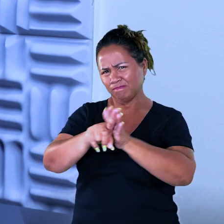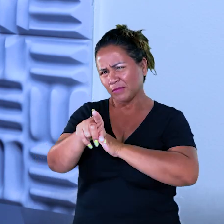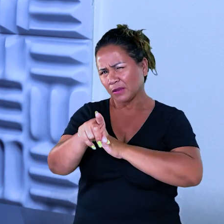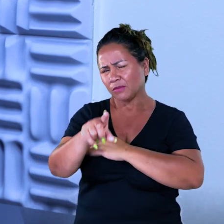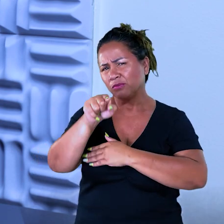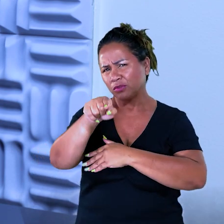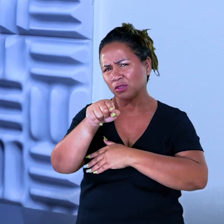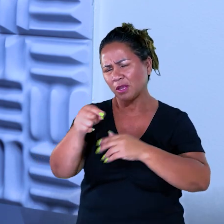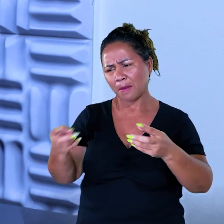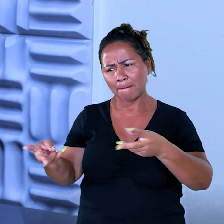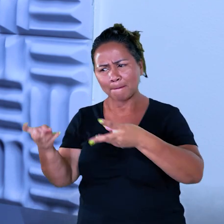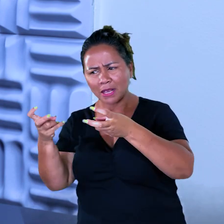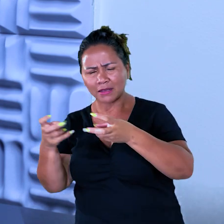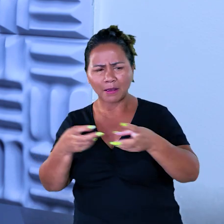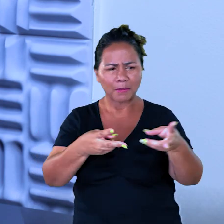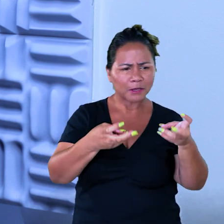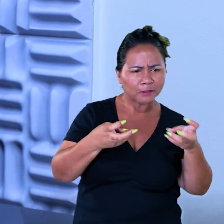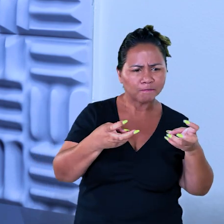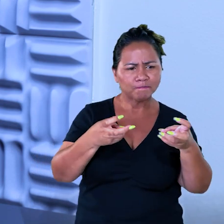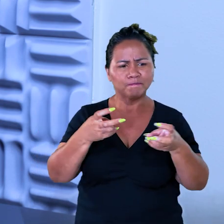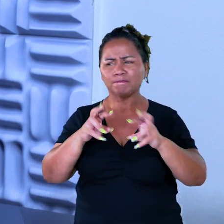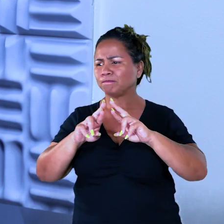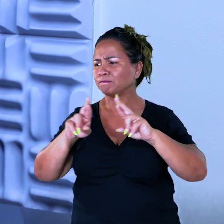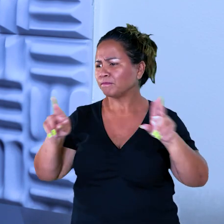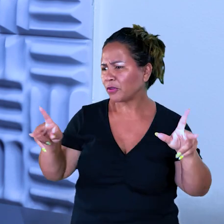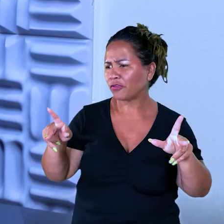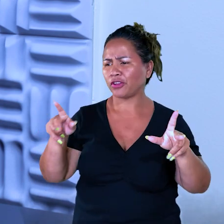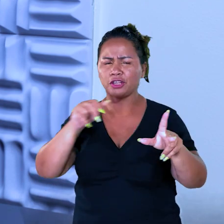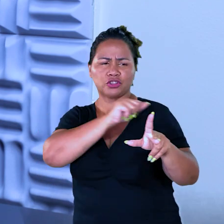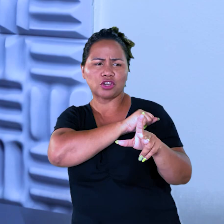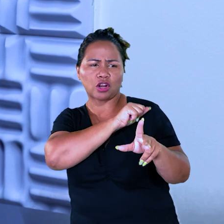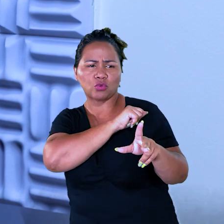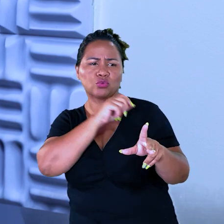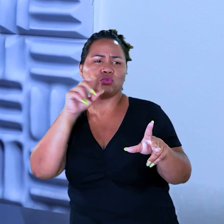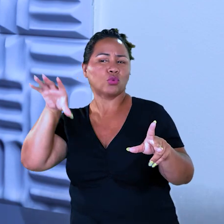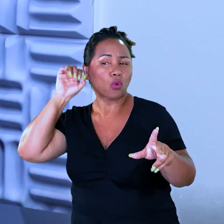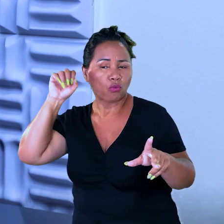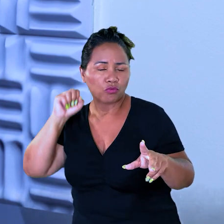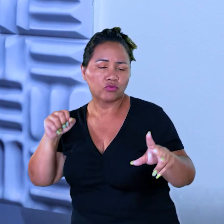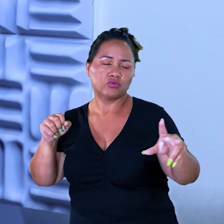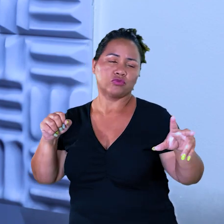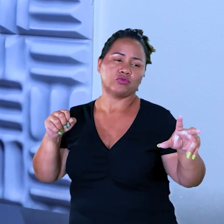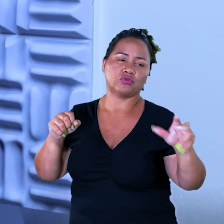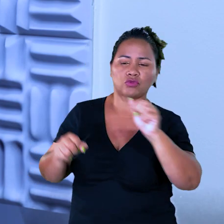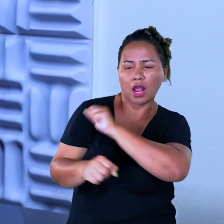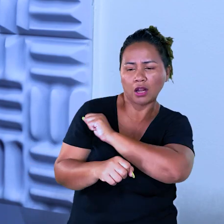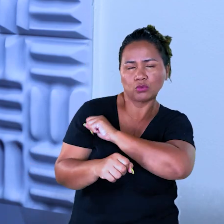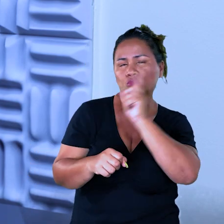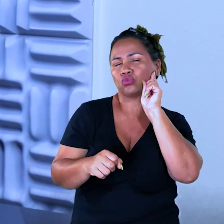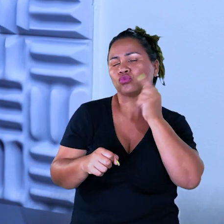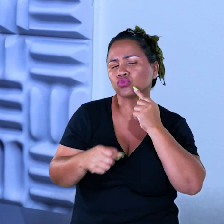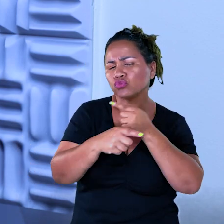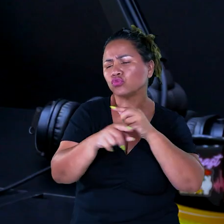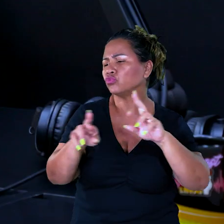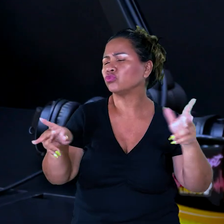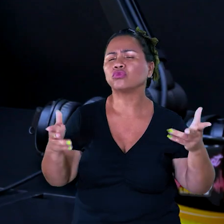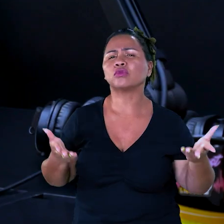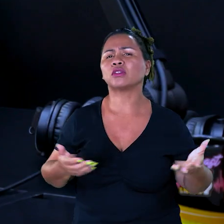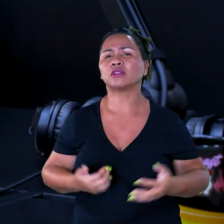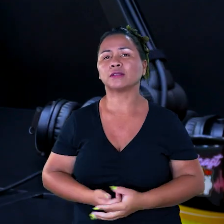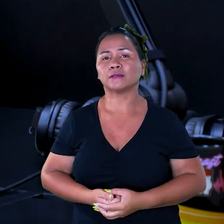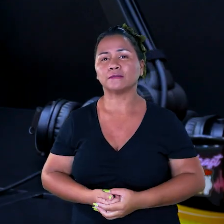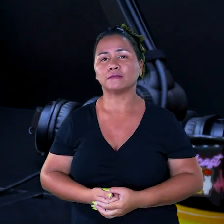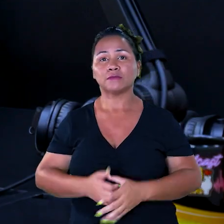sendo professora de ambas as classes, assim, você já sente toda essa diferença? Ou hoje você acha que alcança bem um aluno surdo com as suas estratégias?